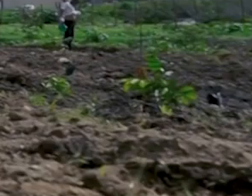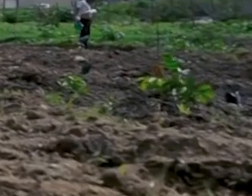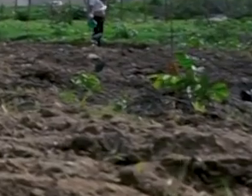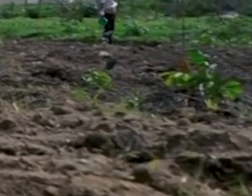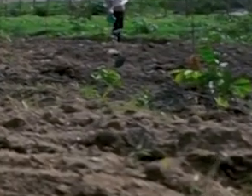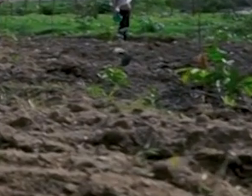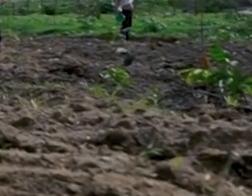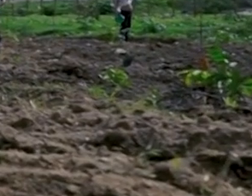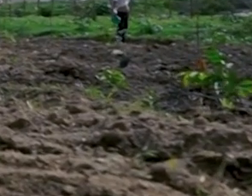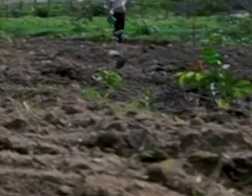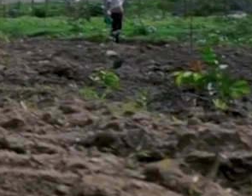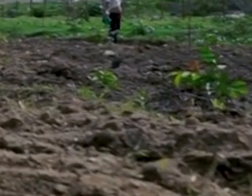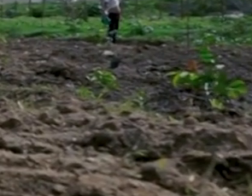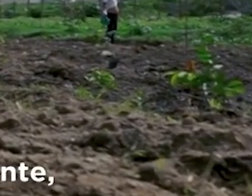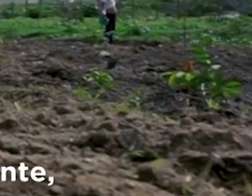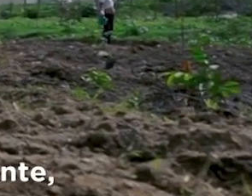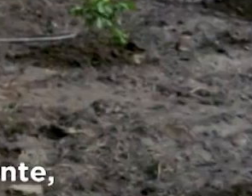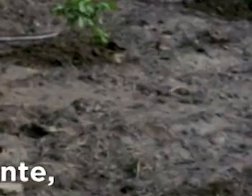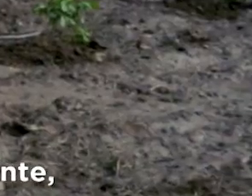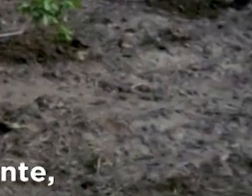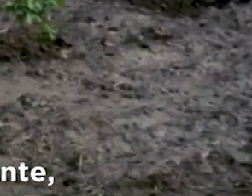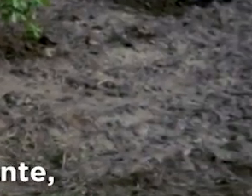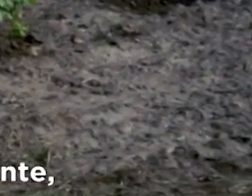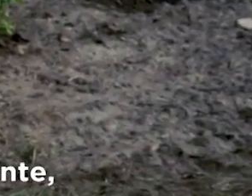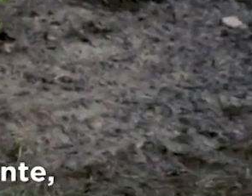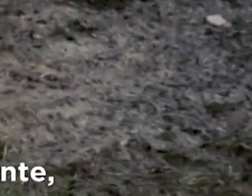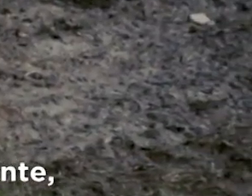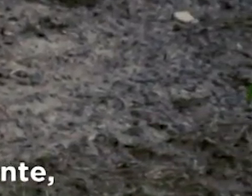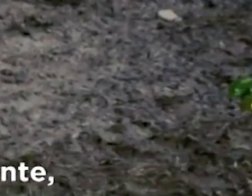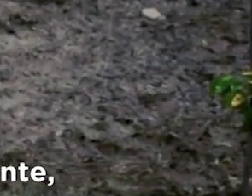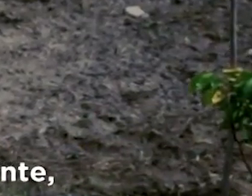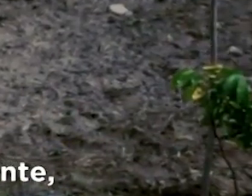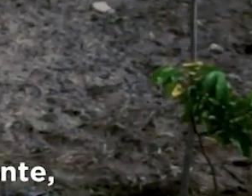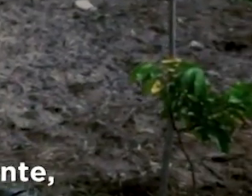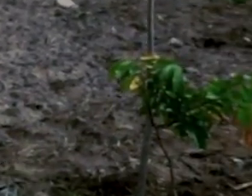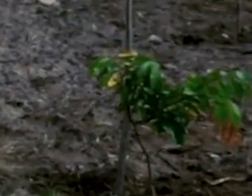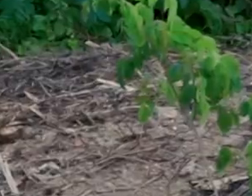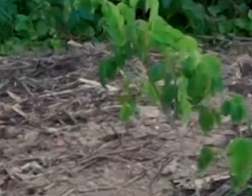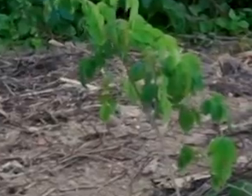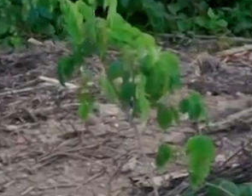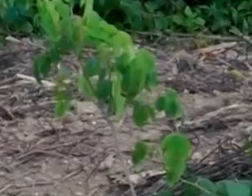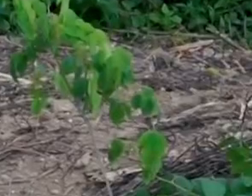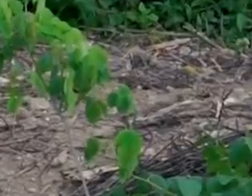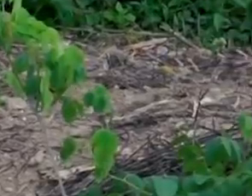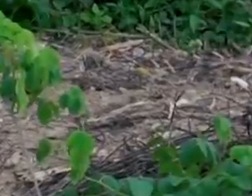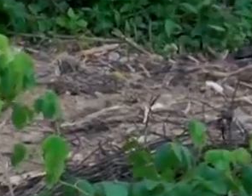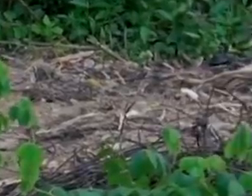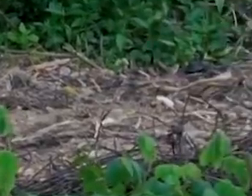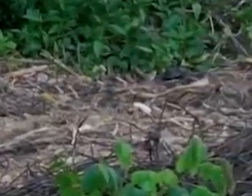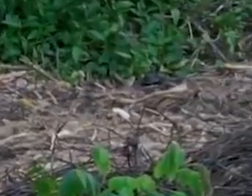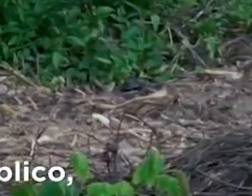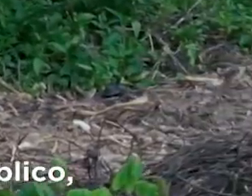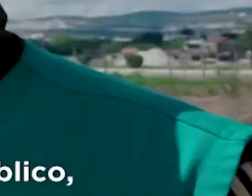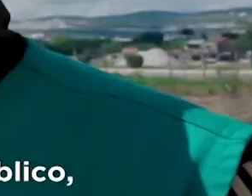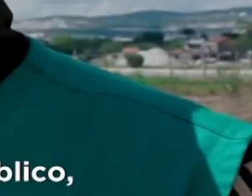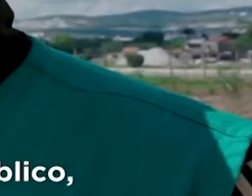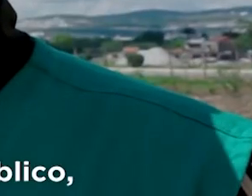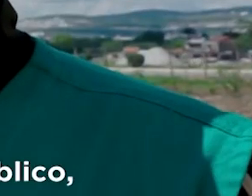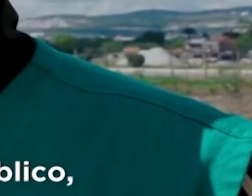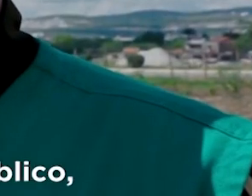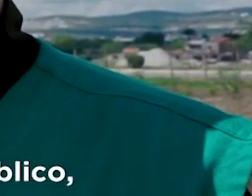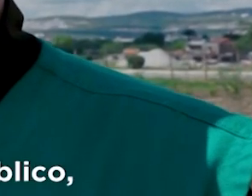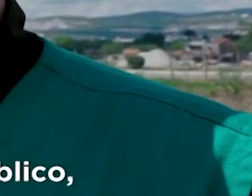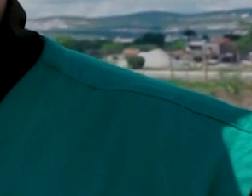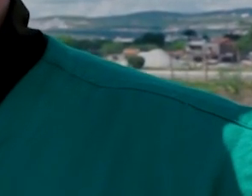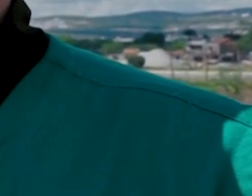de uma área de 2 hectares de APP, de área de preservação permanente, com espécies nativas. Está preservando então esse patrimônio aqui, que é